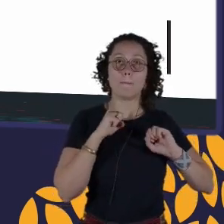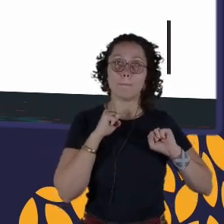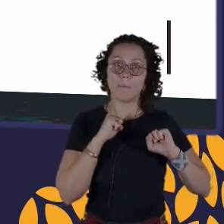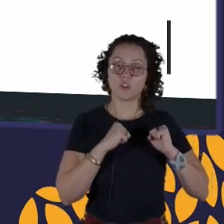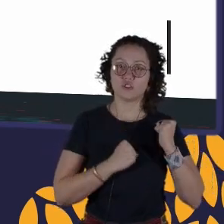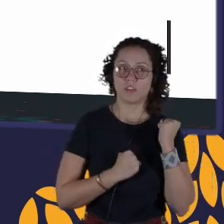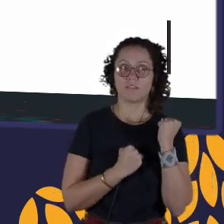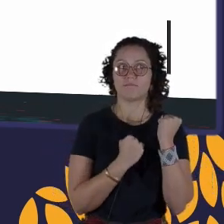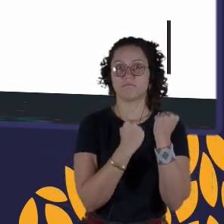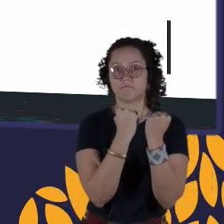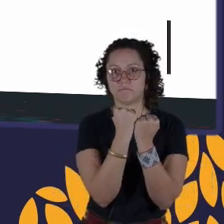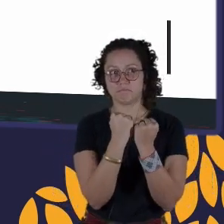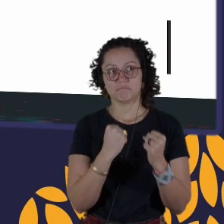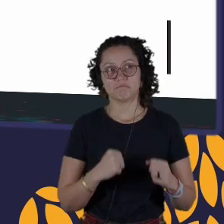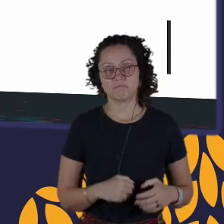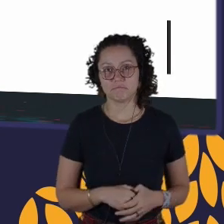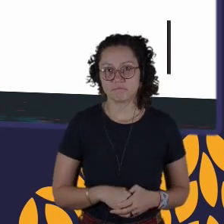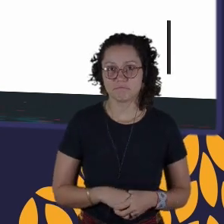para algumas coisas.